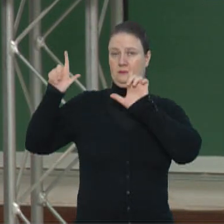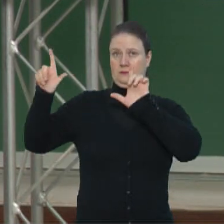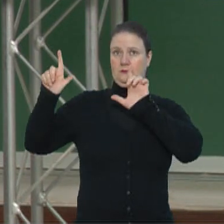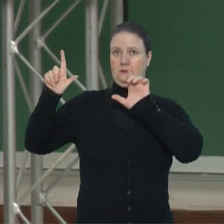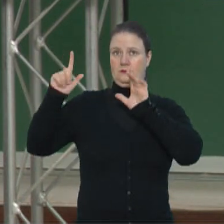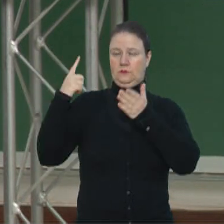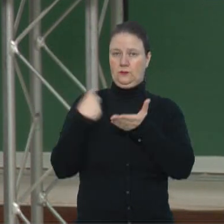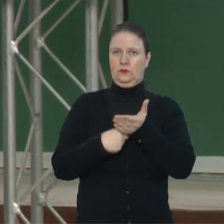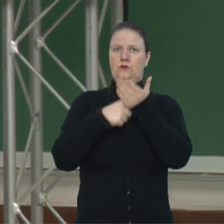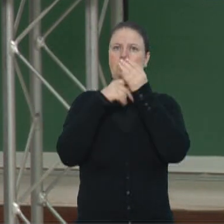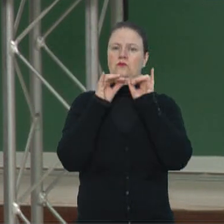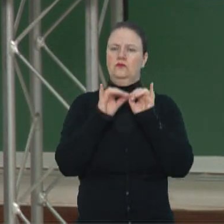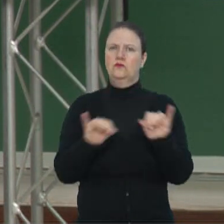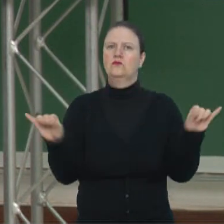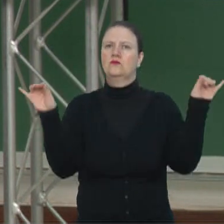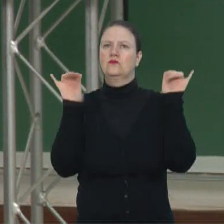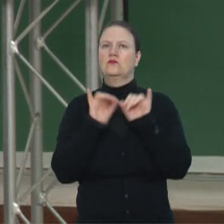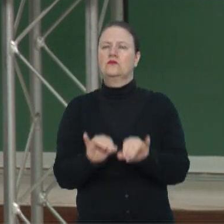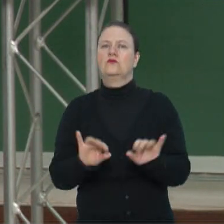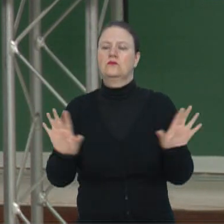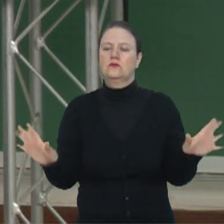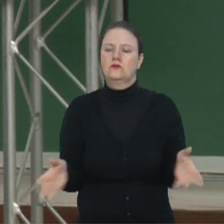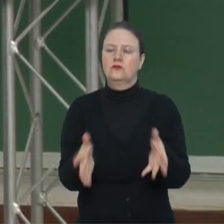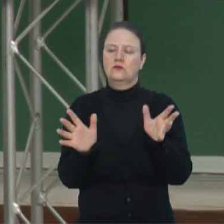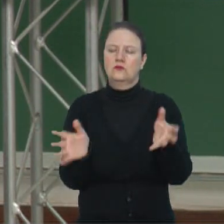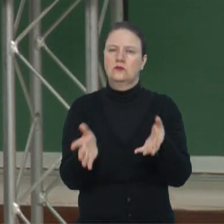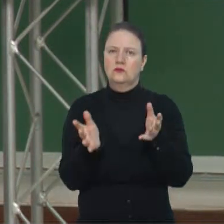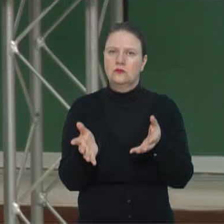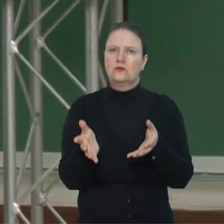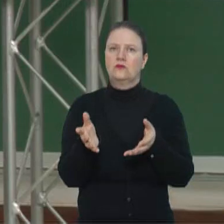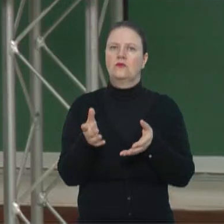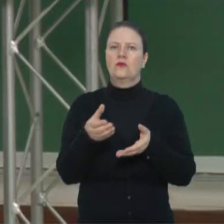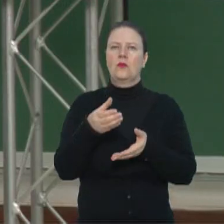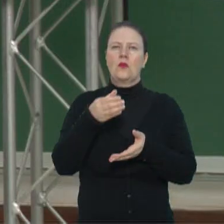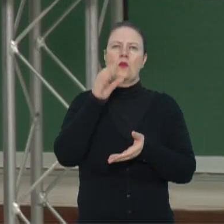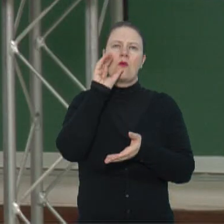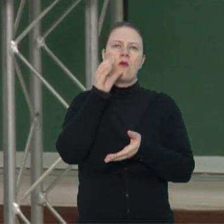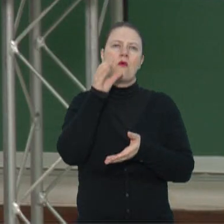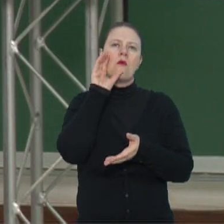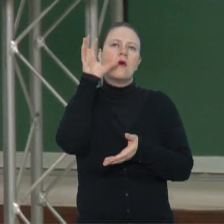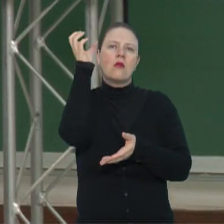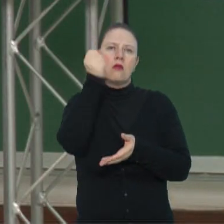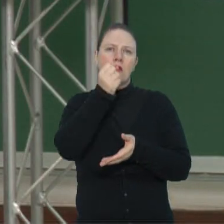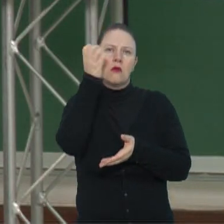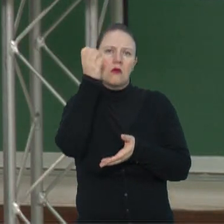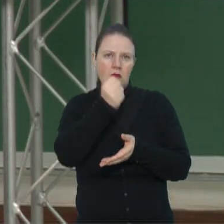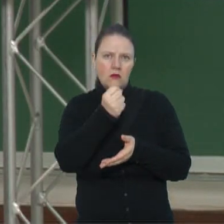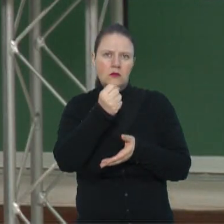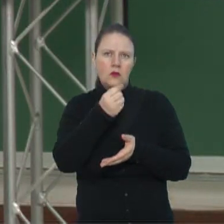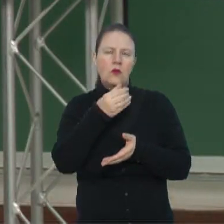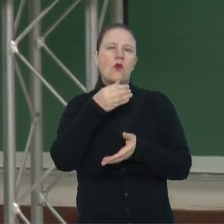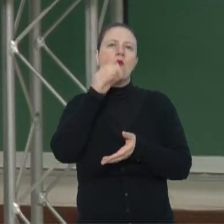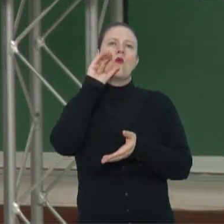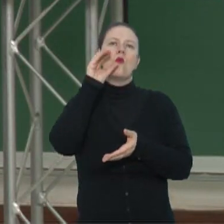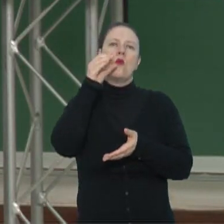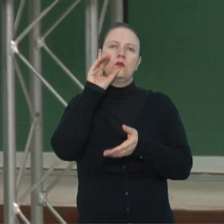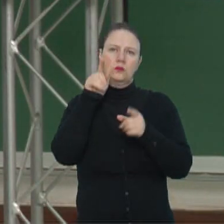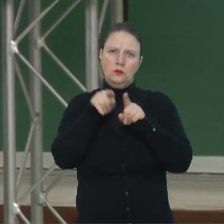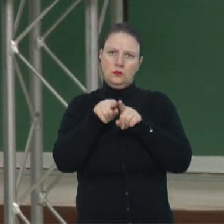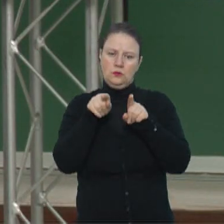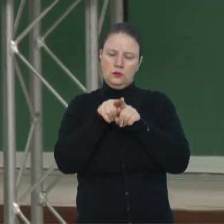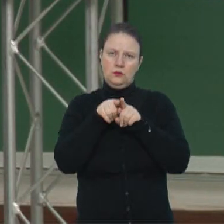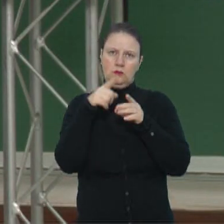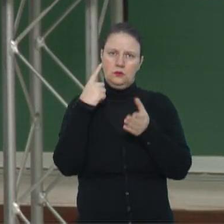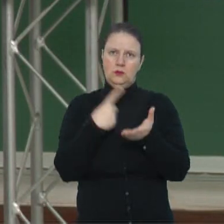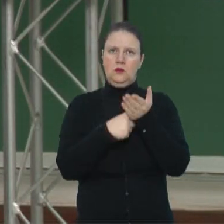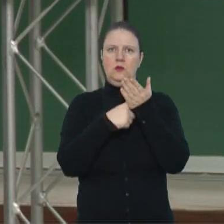americana incentivando as pessoas a tomarem leite. Em uma outra aula eu já trouxe um anúncio publicitário dessa mesma campanha que